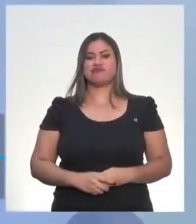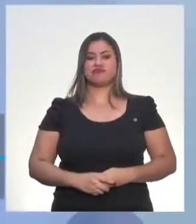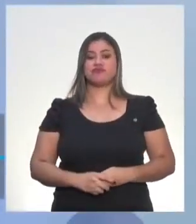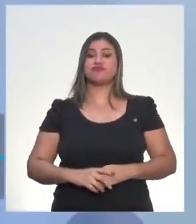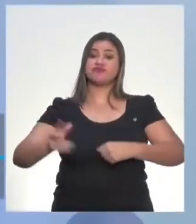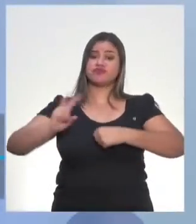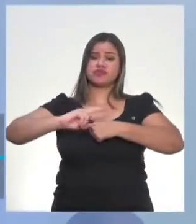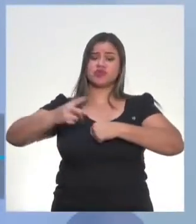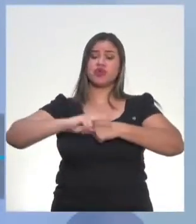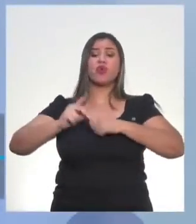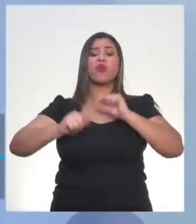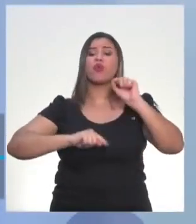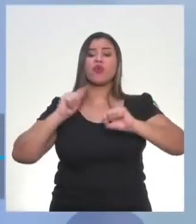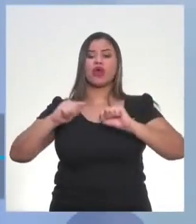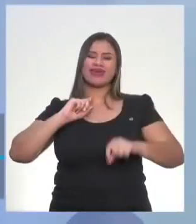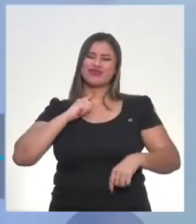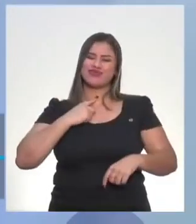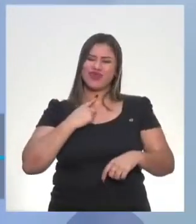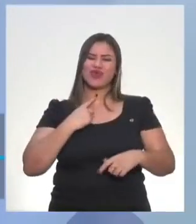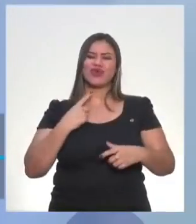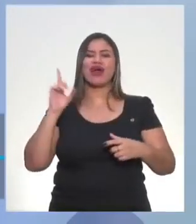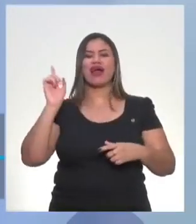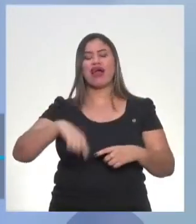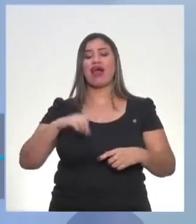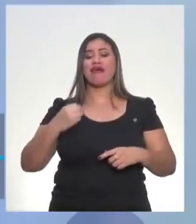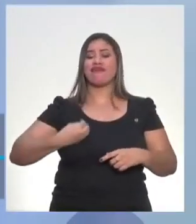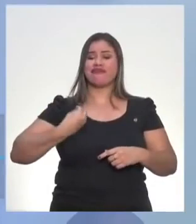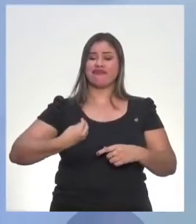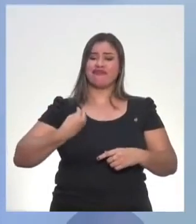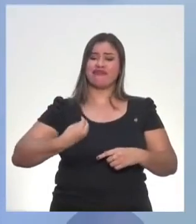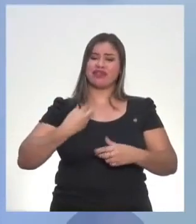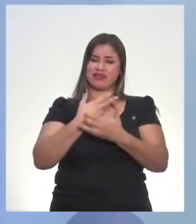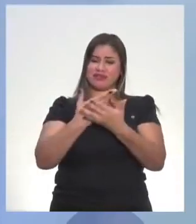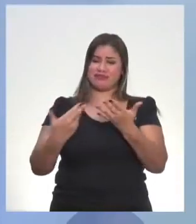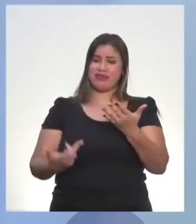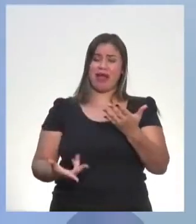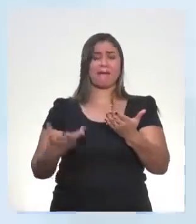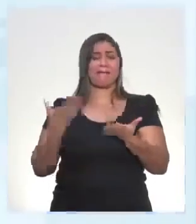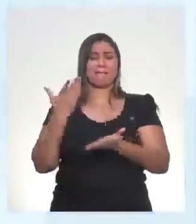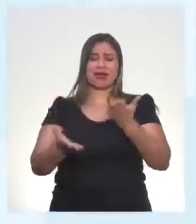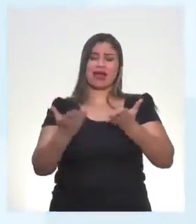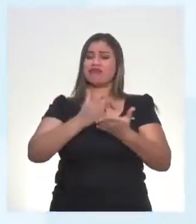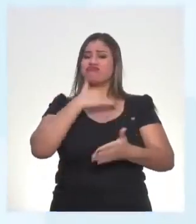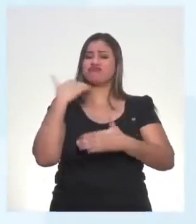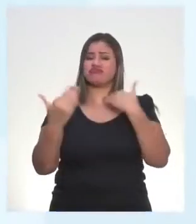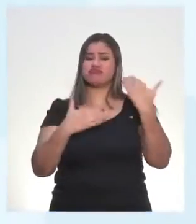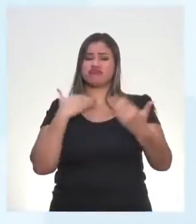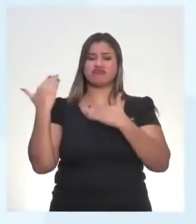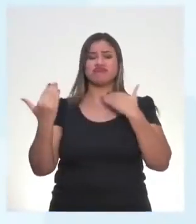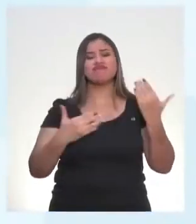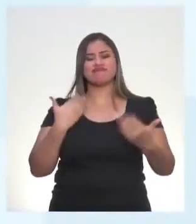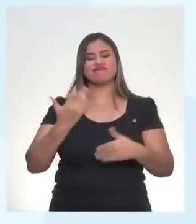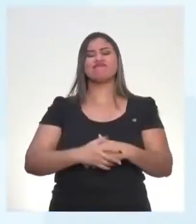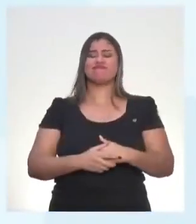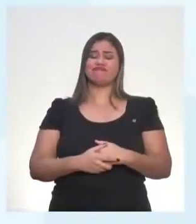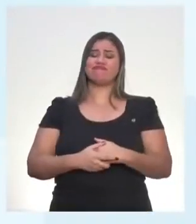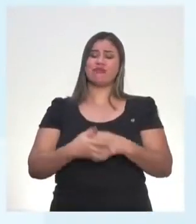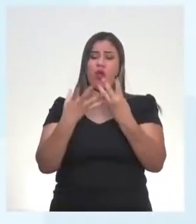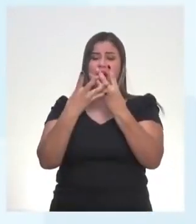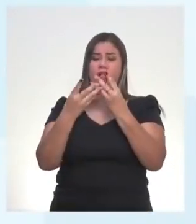Consequência da poluição da água, destruição da biodiversidade, né? Todos os ambientes são afetados pela